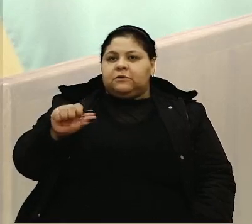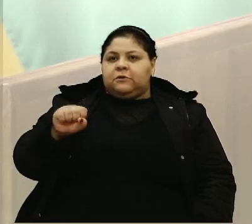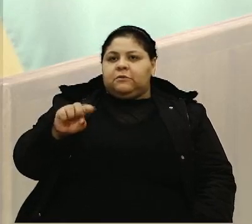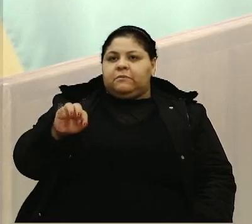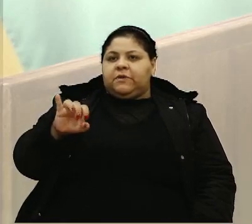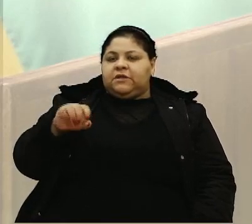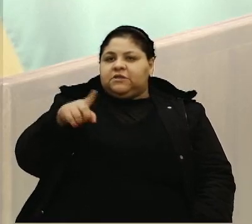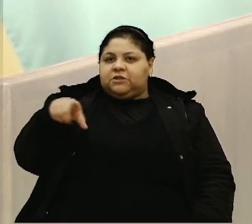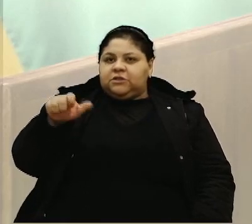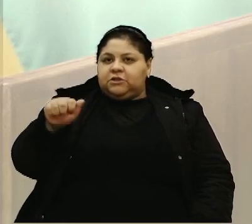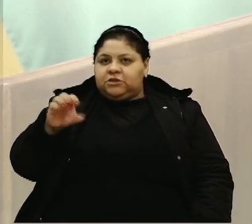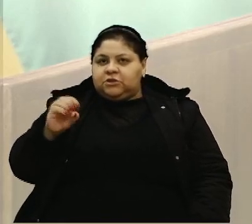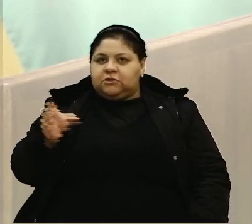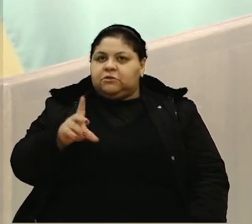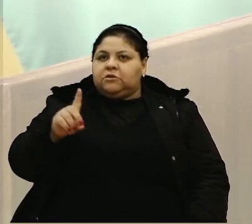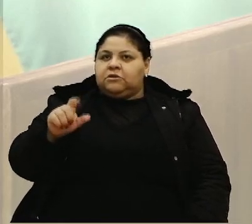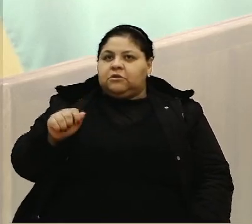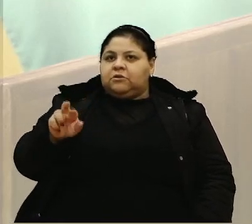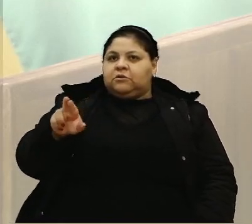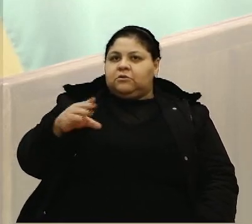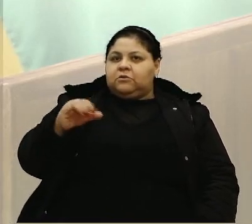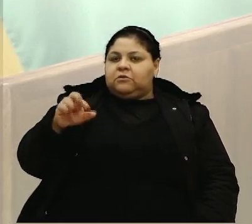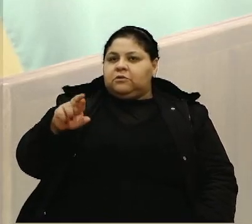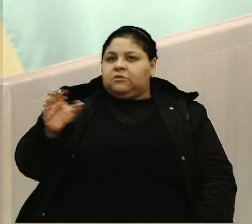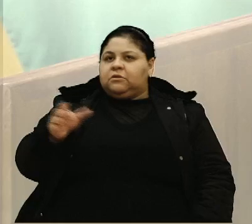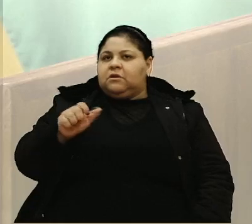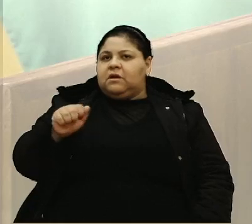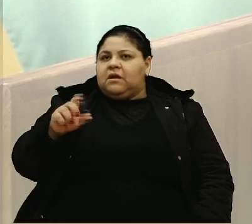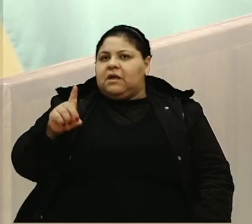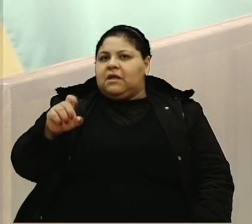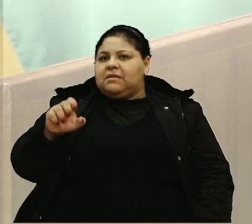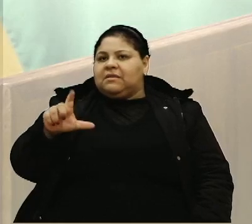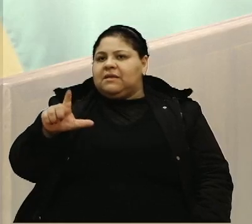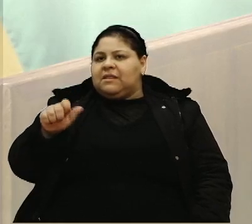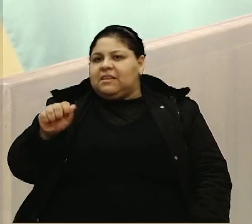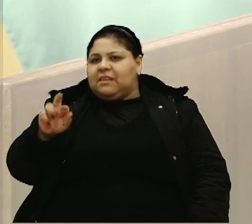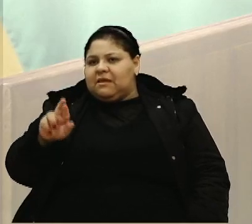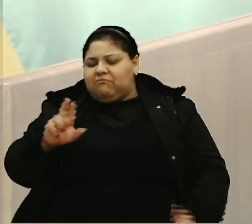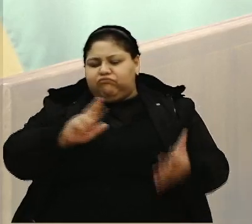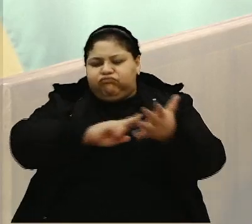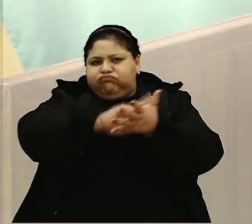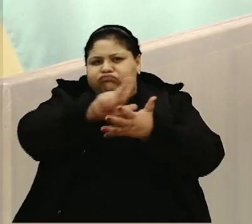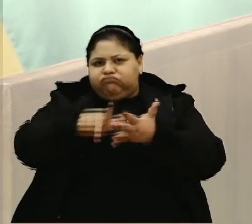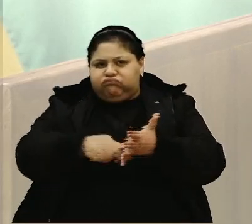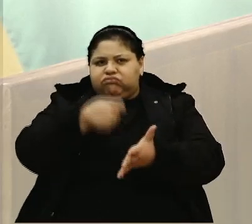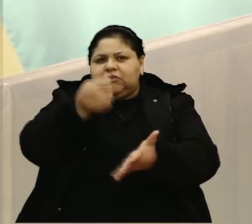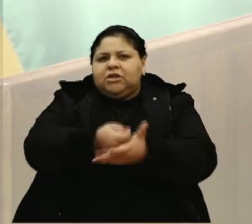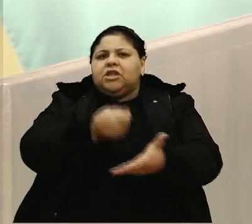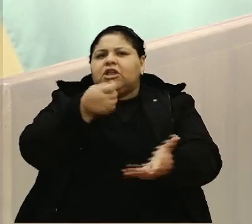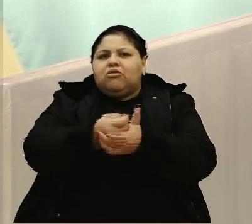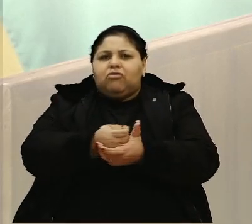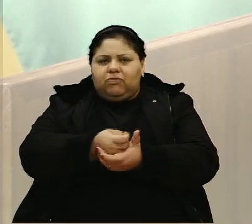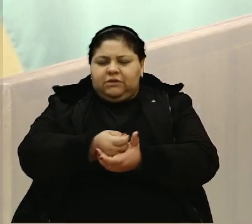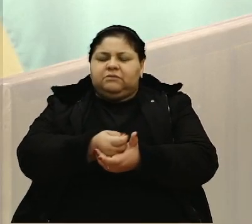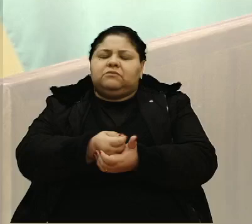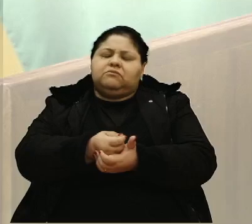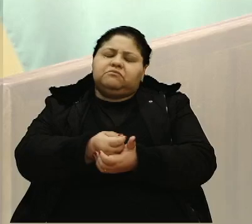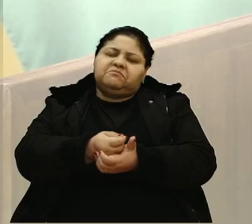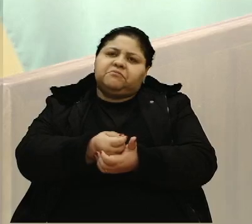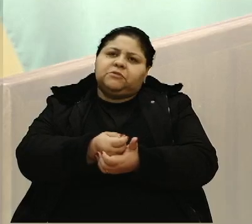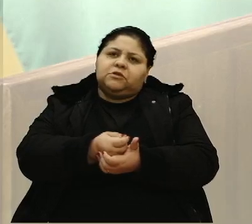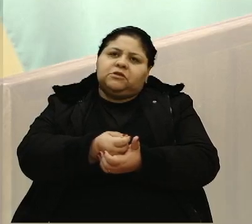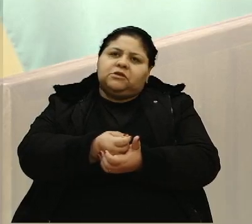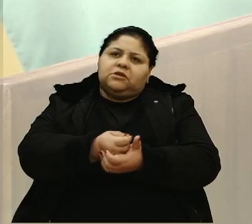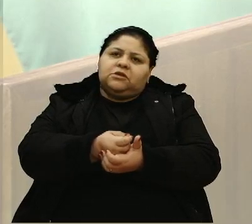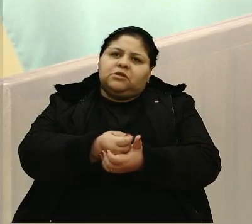Darcy Jesus, ao Adelar e a Ivonete, que correm, que vão atrás do